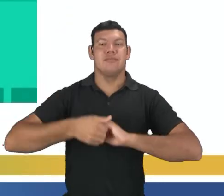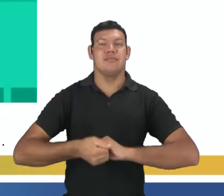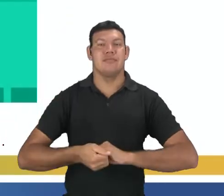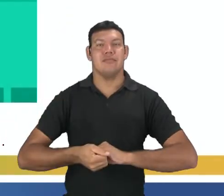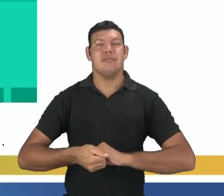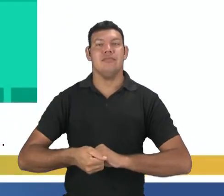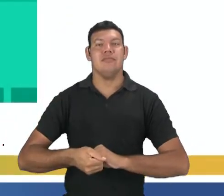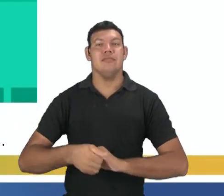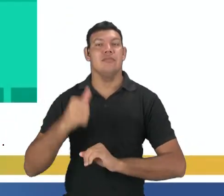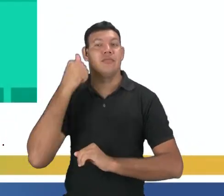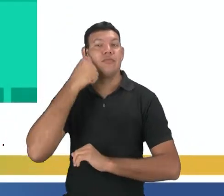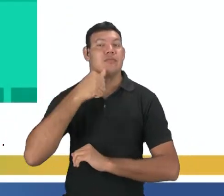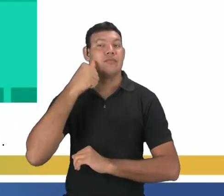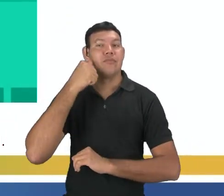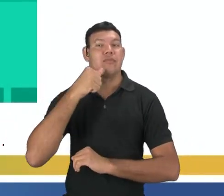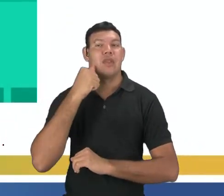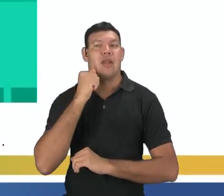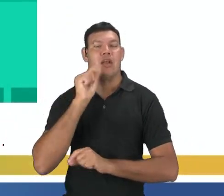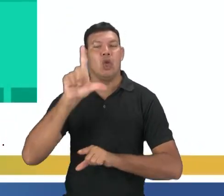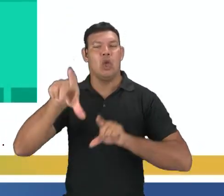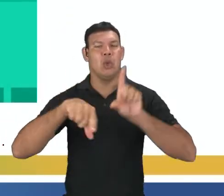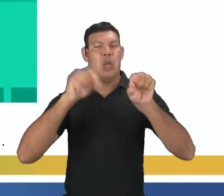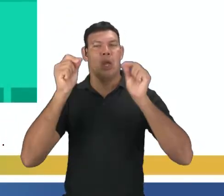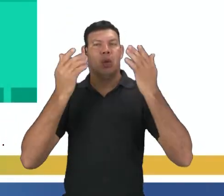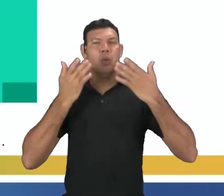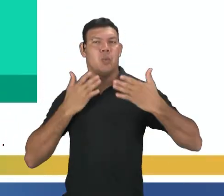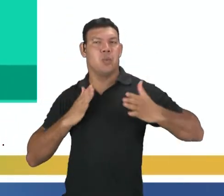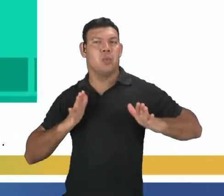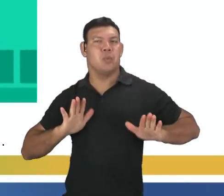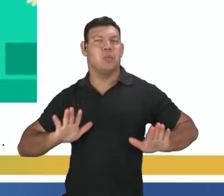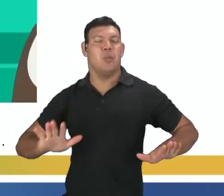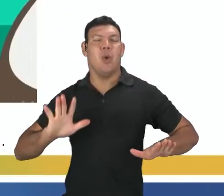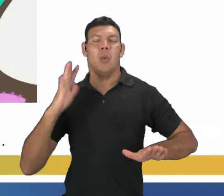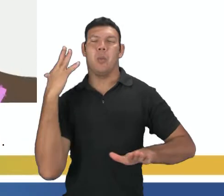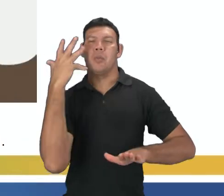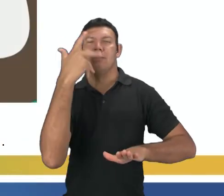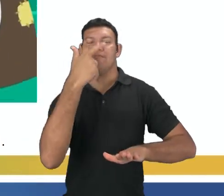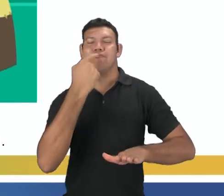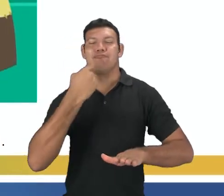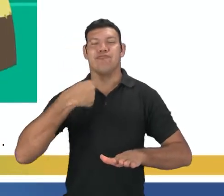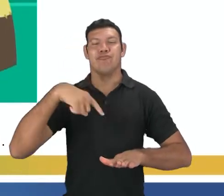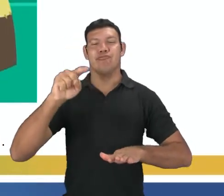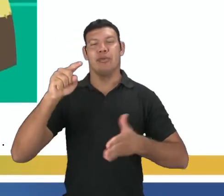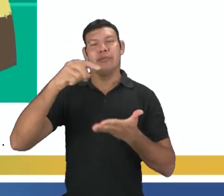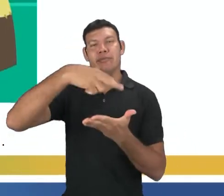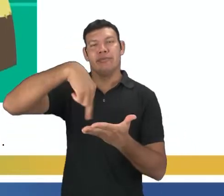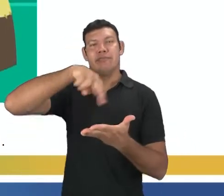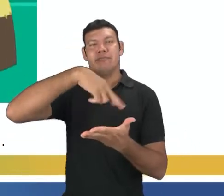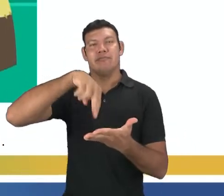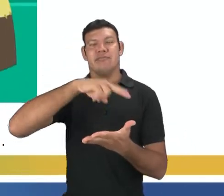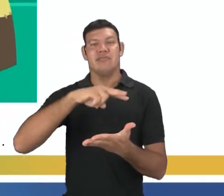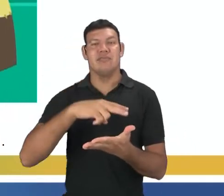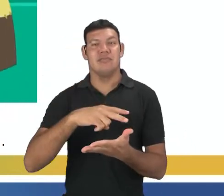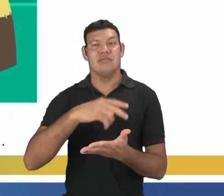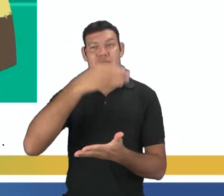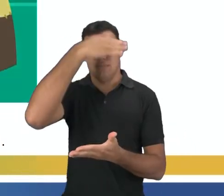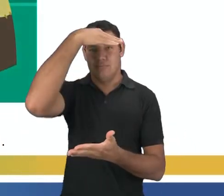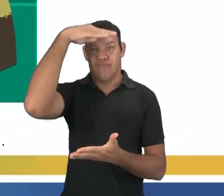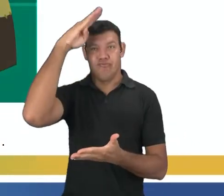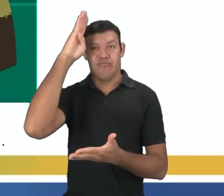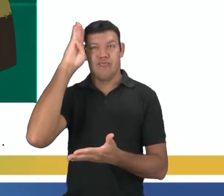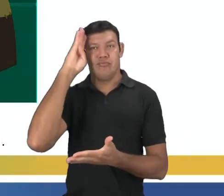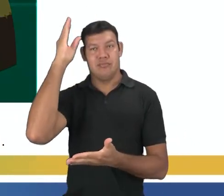As meninas escolheram seus mais belos vestidos para irem ao baile, enquanto Cinderela só tinha roupas de usar em